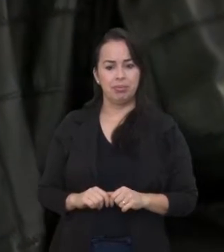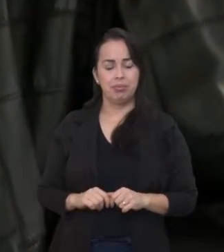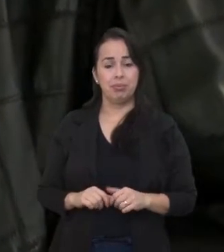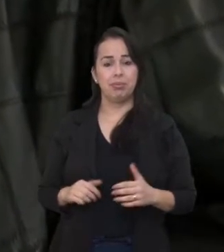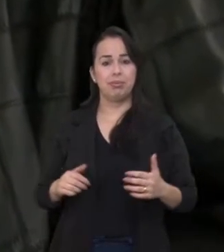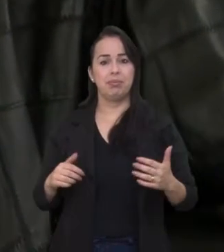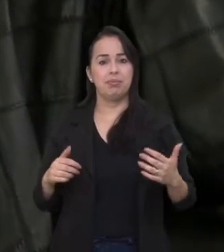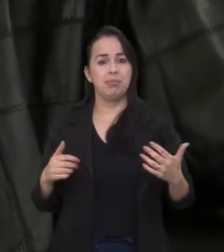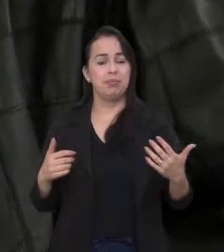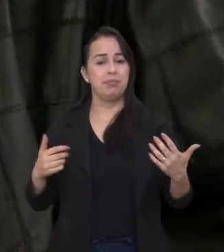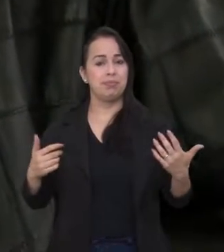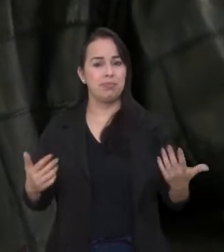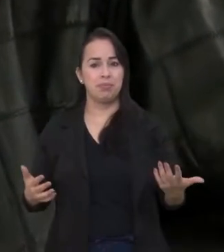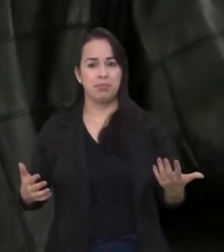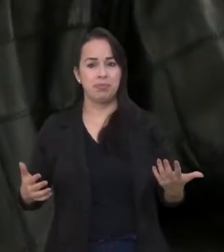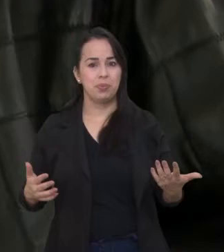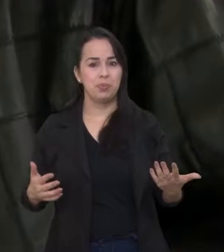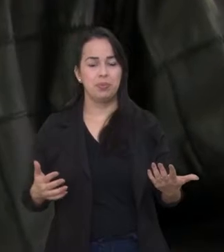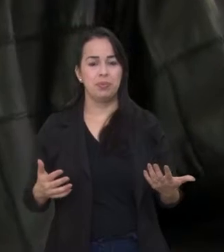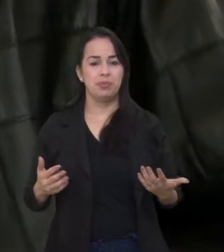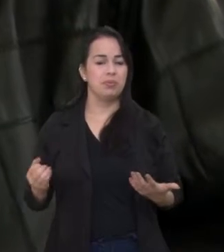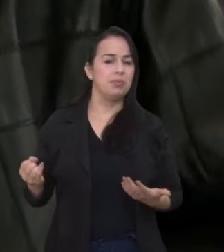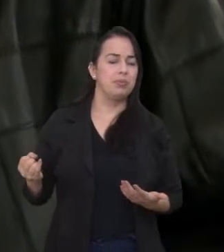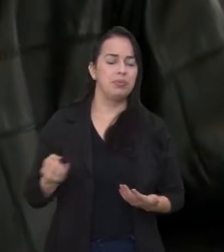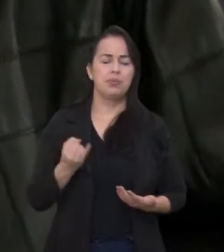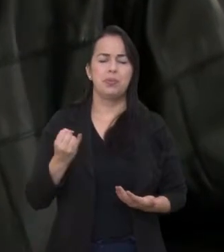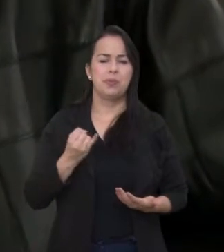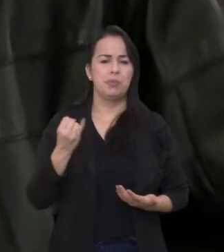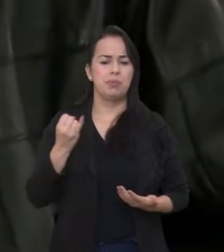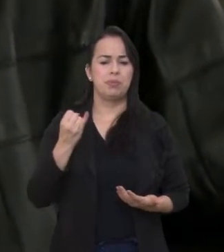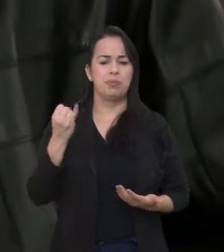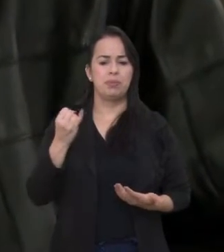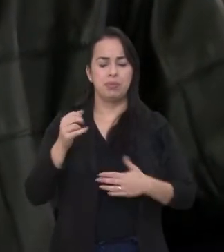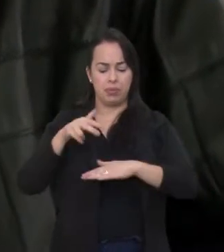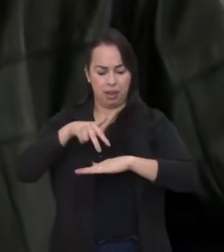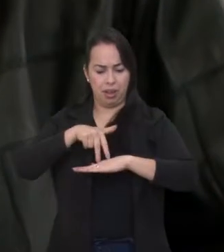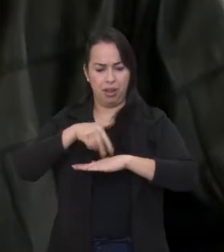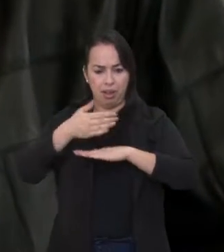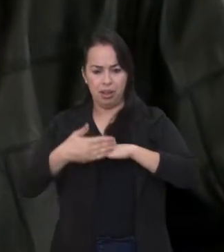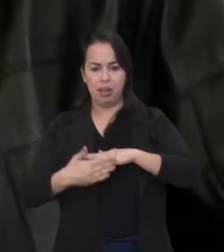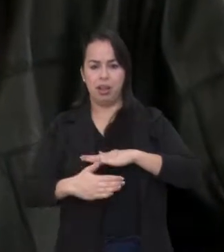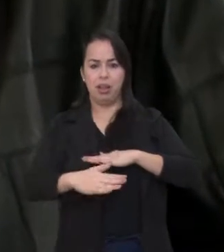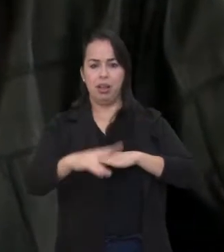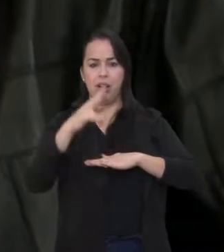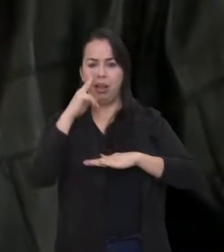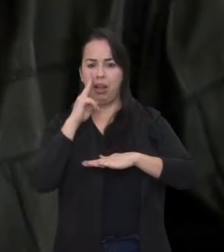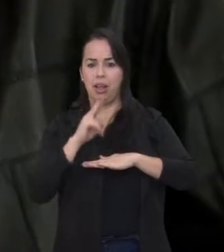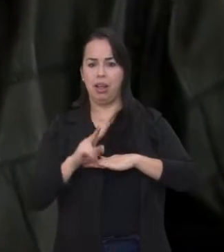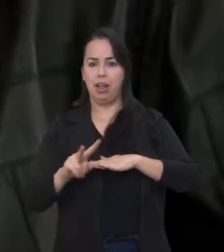Então isso daí é uma coisa muito importante, é a vista do banhado.